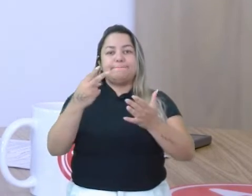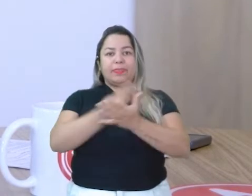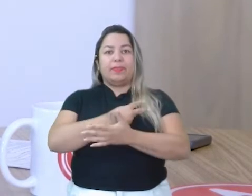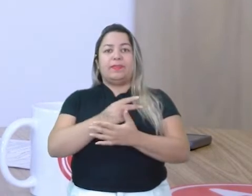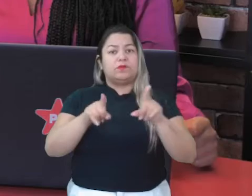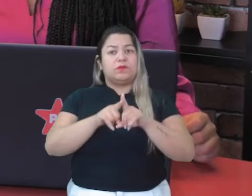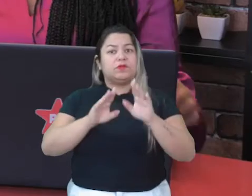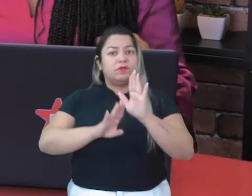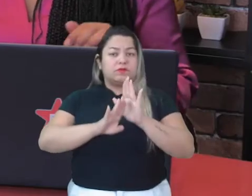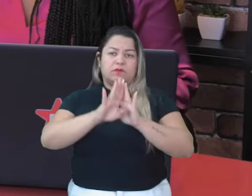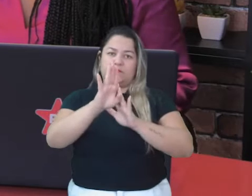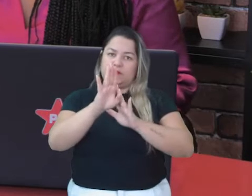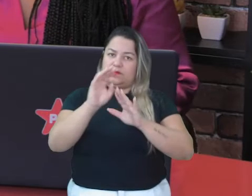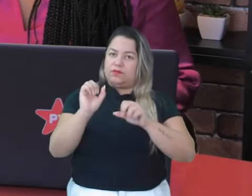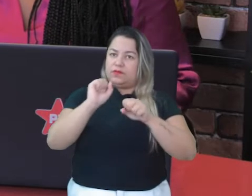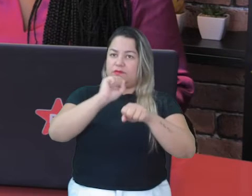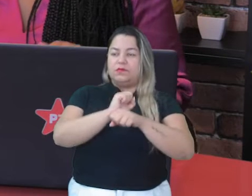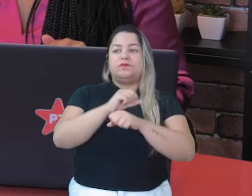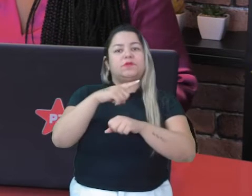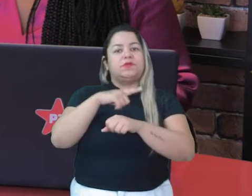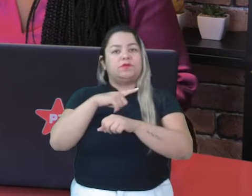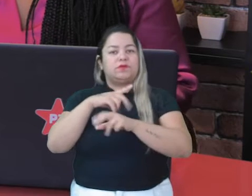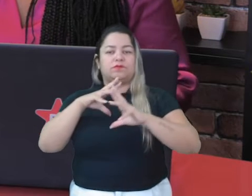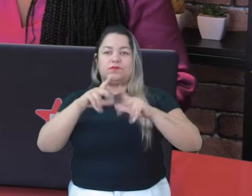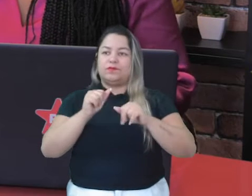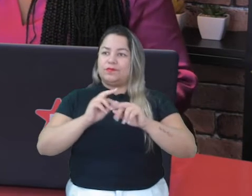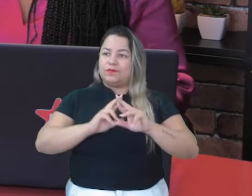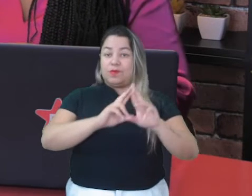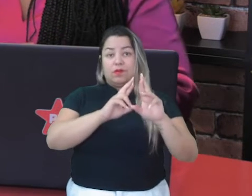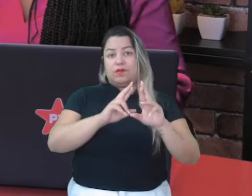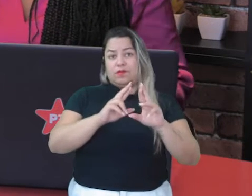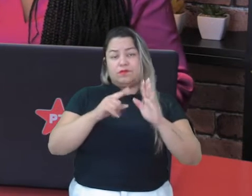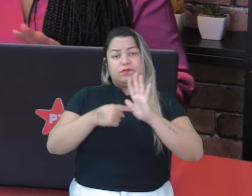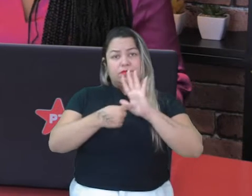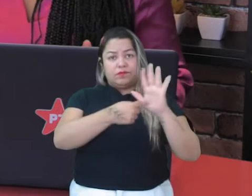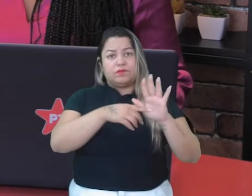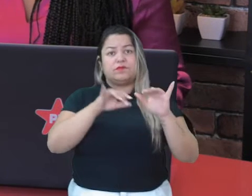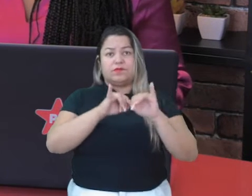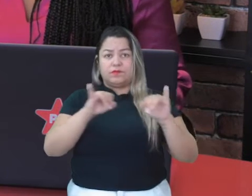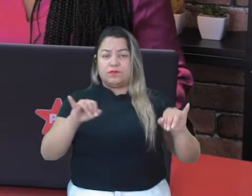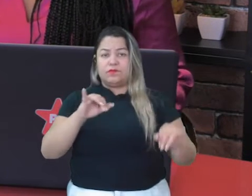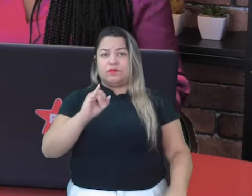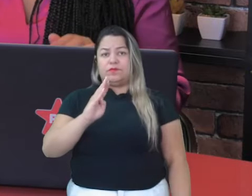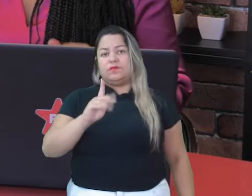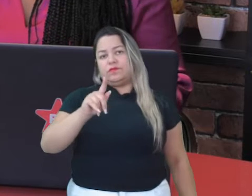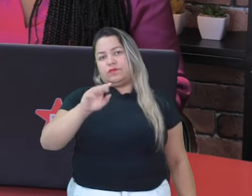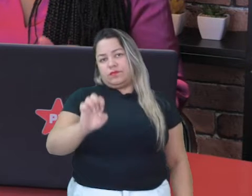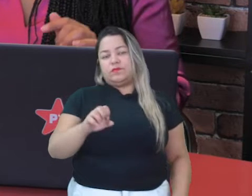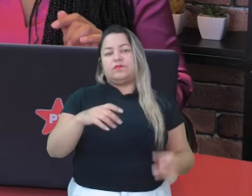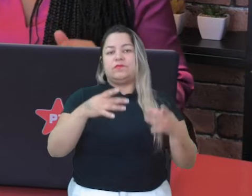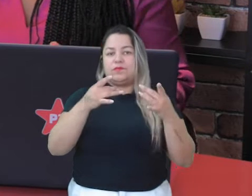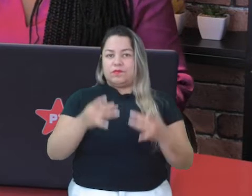uma inelegibilidade. O Produto Interno Bruto tem crescido além do esperado e vem superando todas as expectativas. É o que